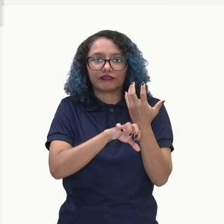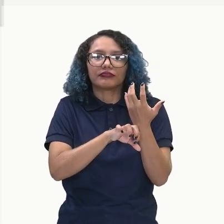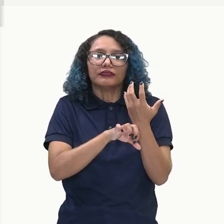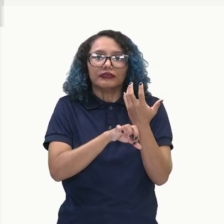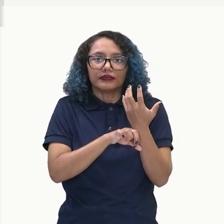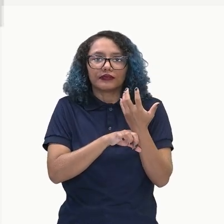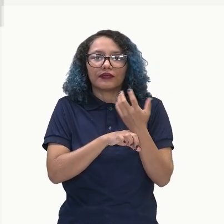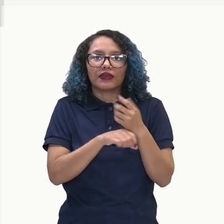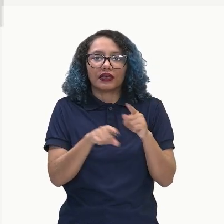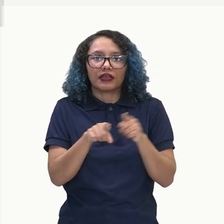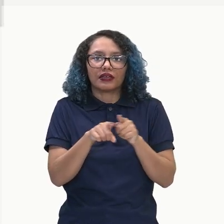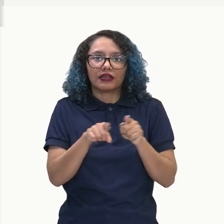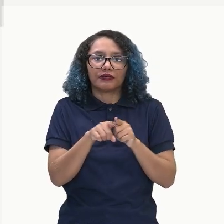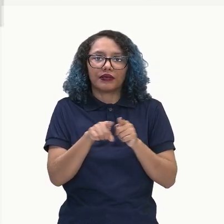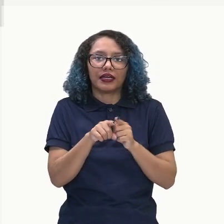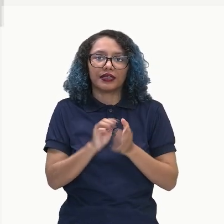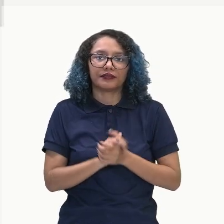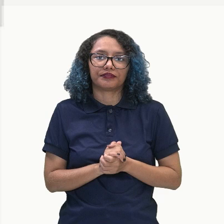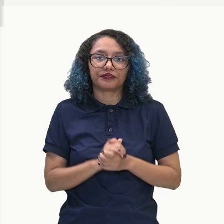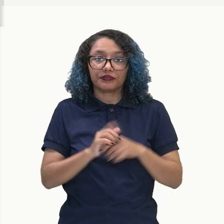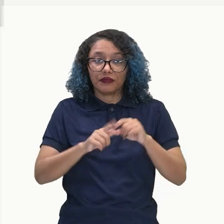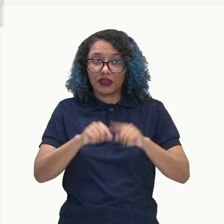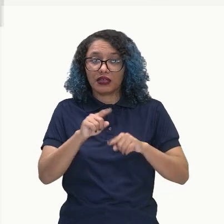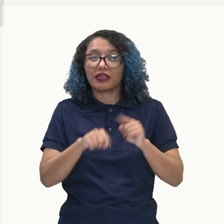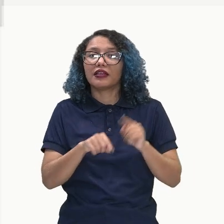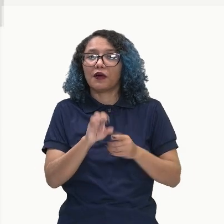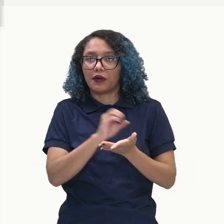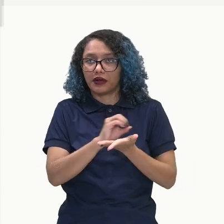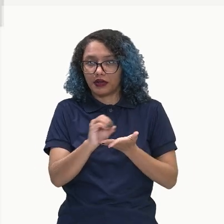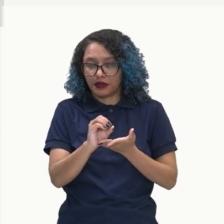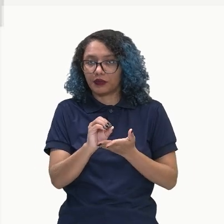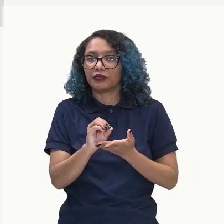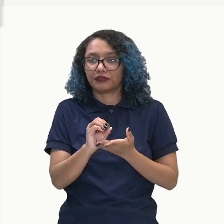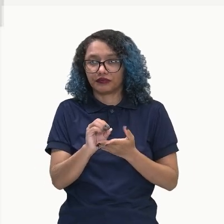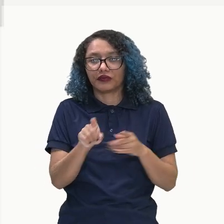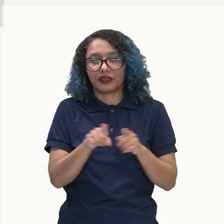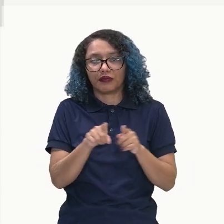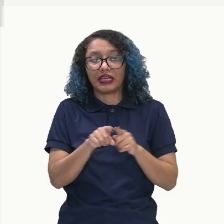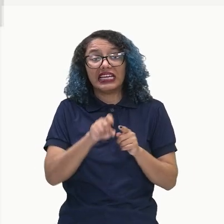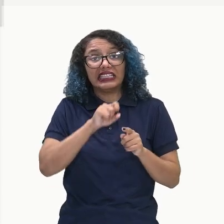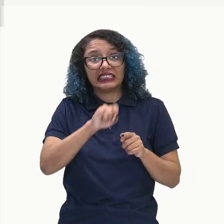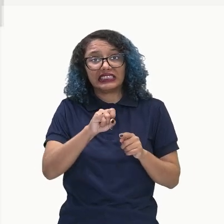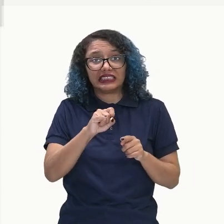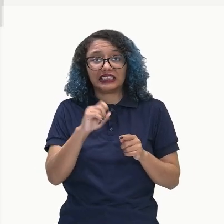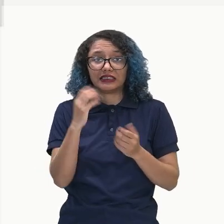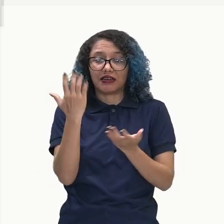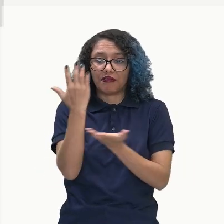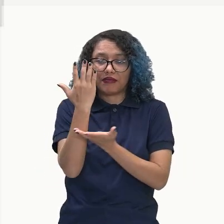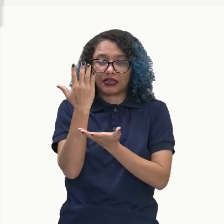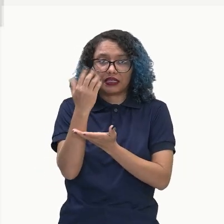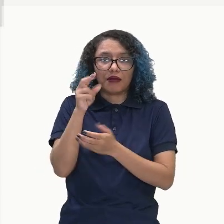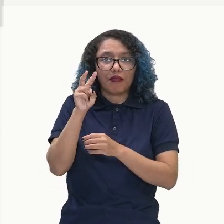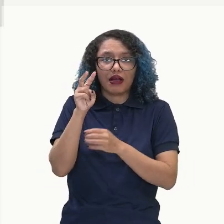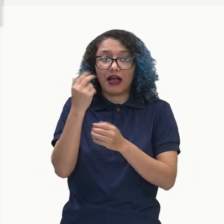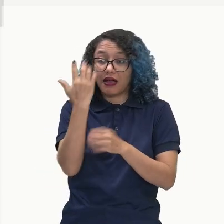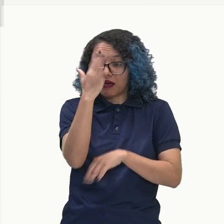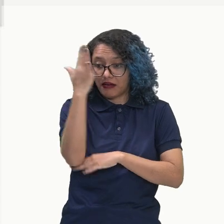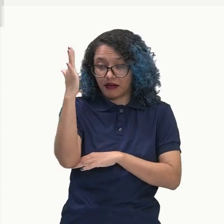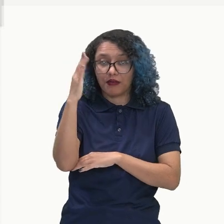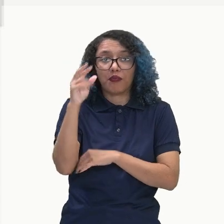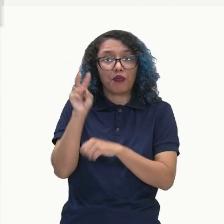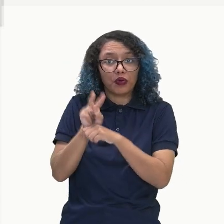rio, ou seja, deposição de matéria orgânica para o rio. Quando eu preservo a vegetação, gente, eu estou contribuindo aí para